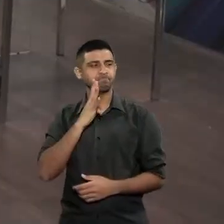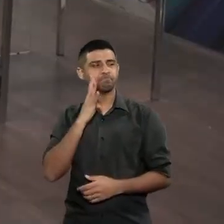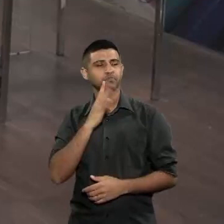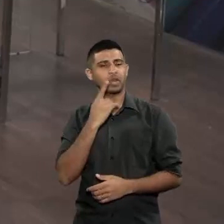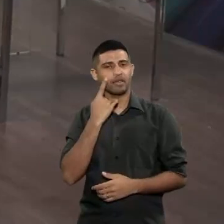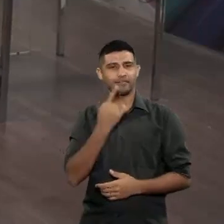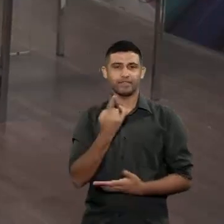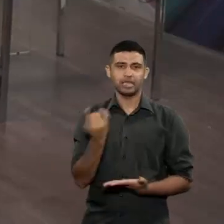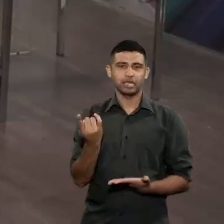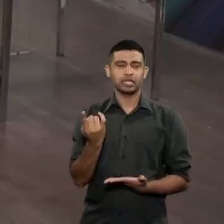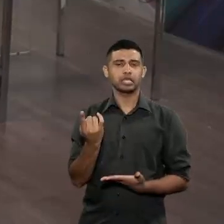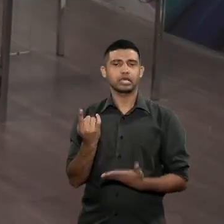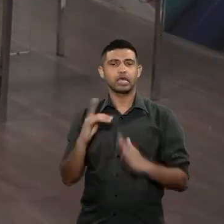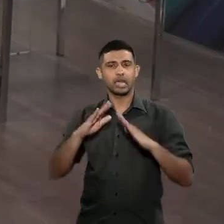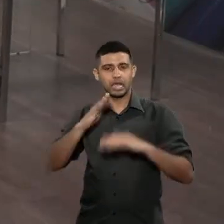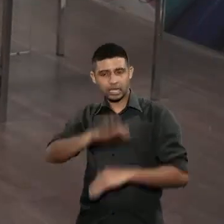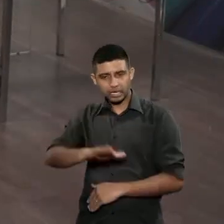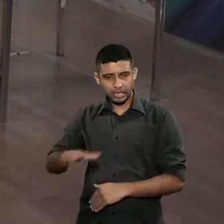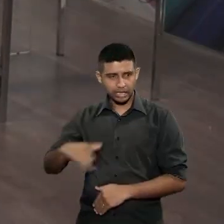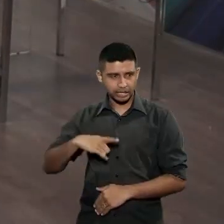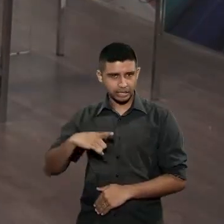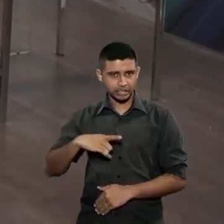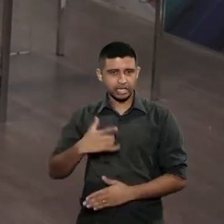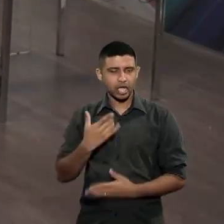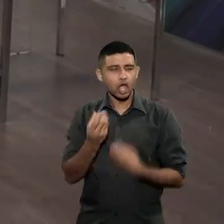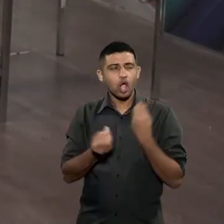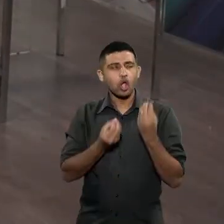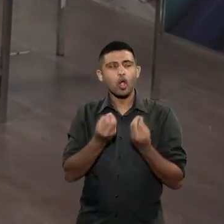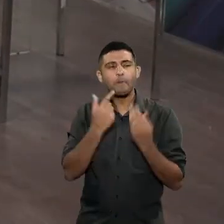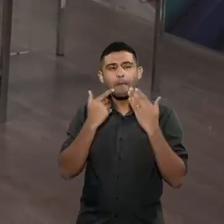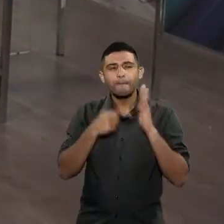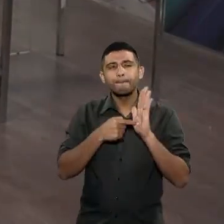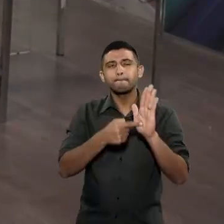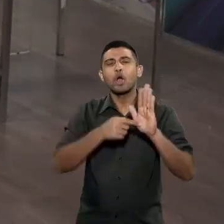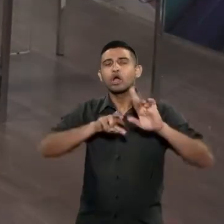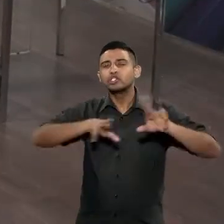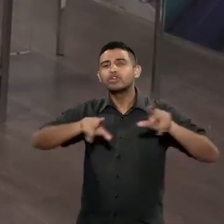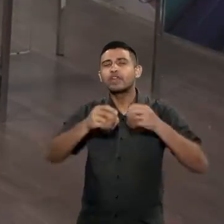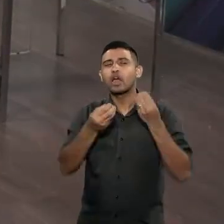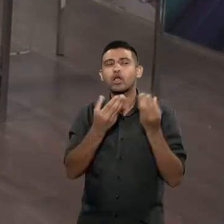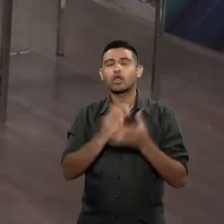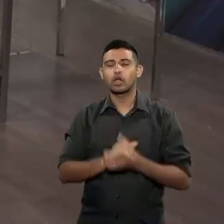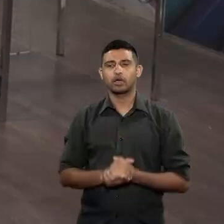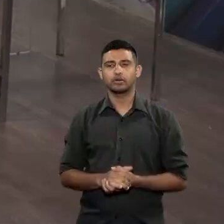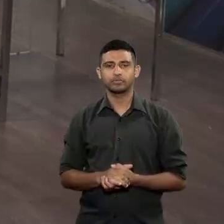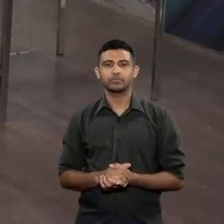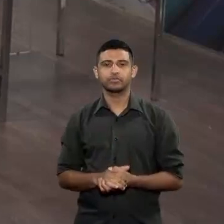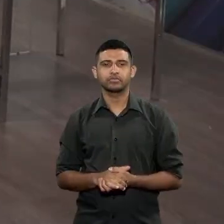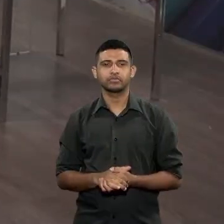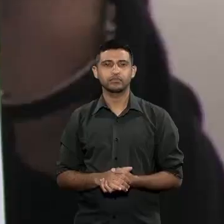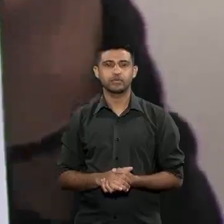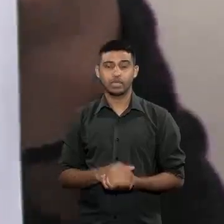a criança no material escolar dela tem que ter essa lâmina. Mostra pra gente a diferença. Mostra primeiro sem...